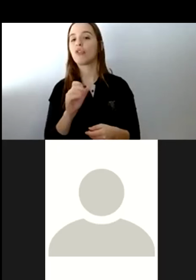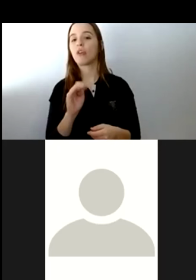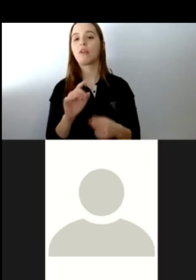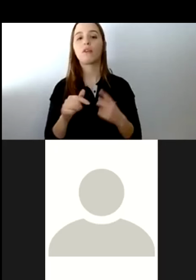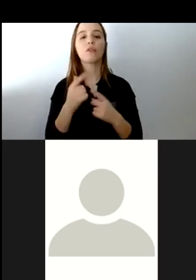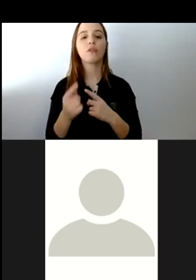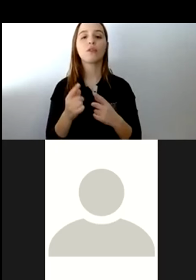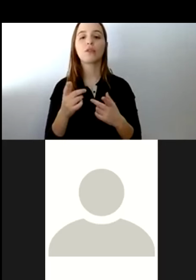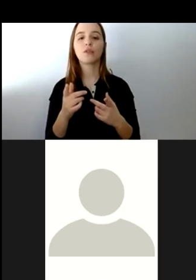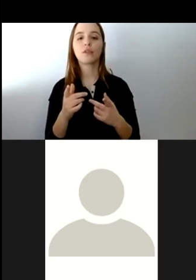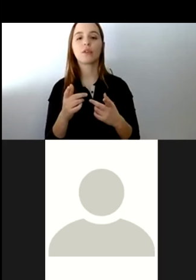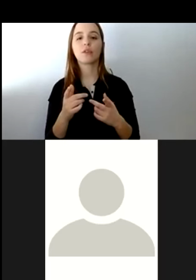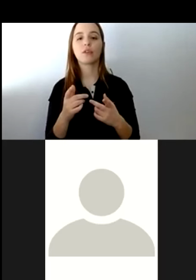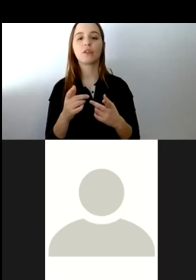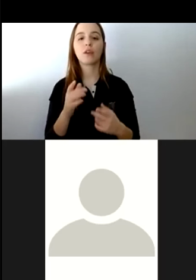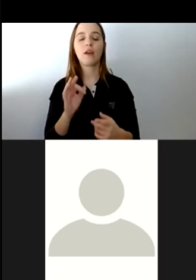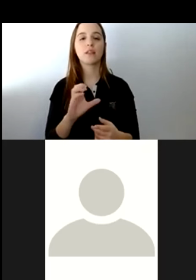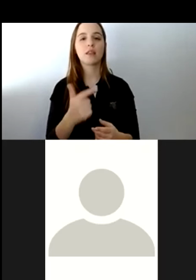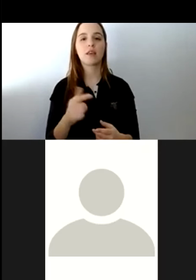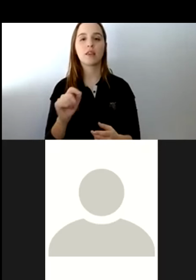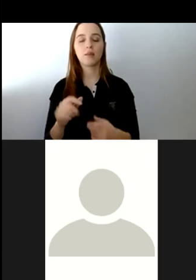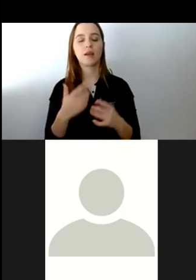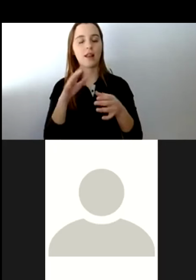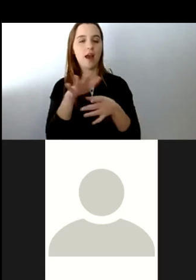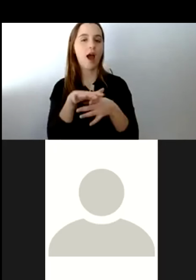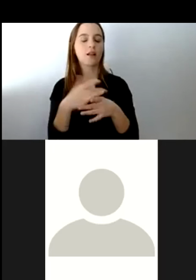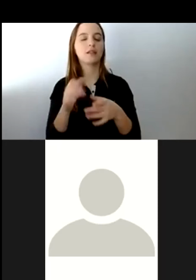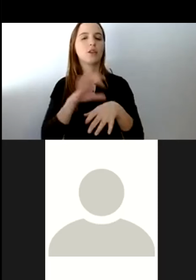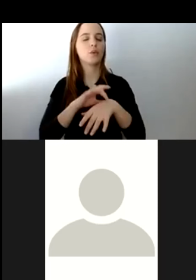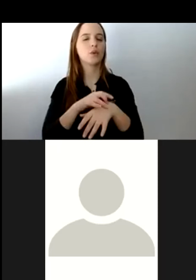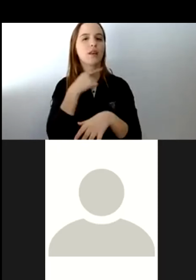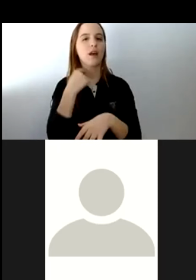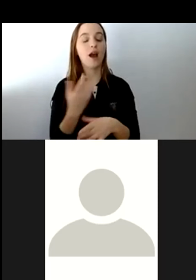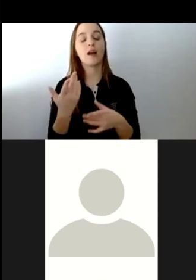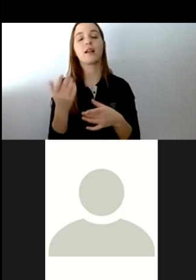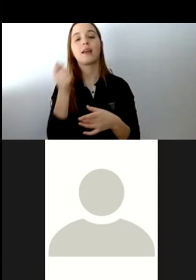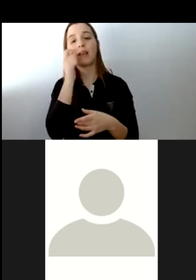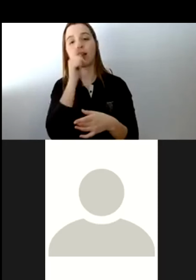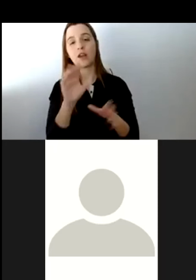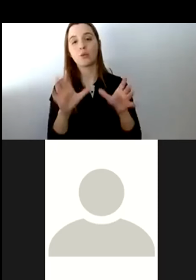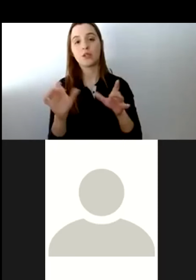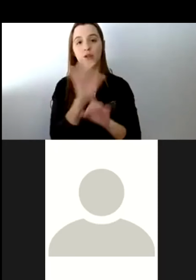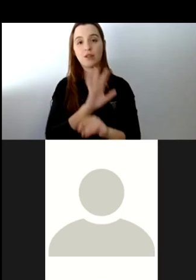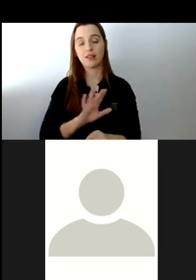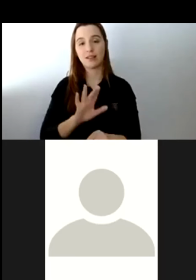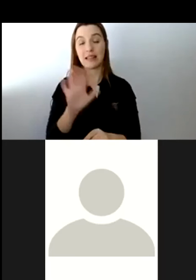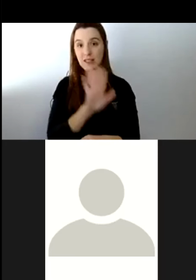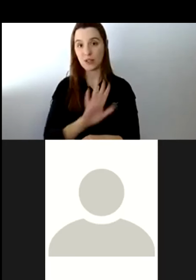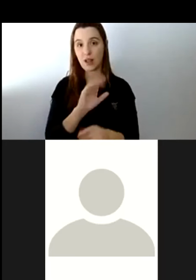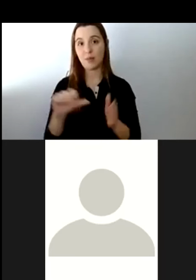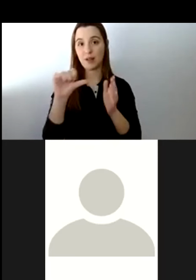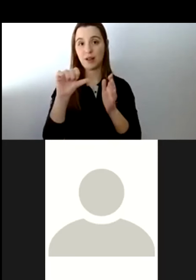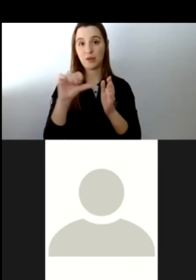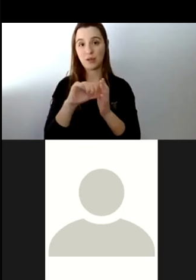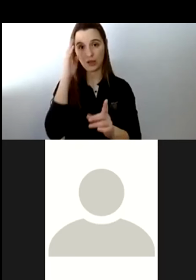stakeholders nacionais na área das doenças raras, nomeadamente a Comissão Nacional para os Centros de Referência, a Comissão